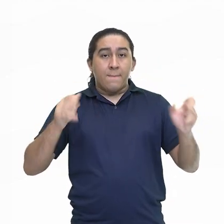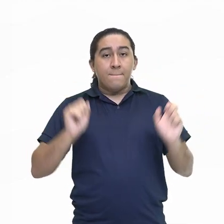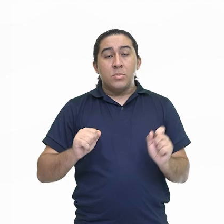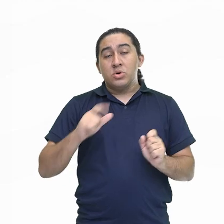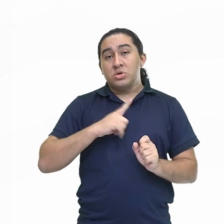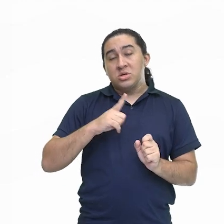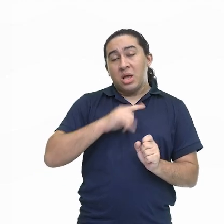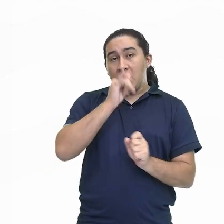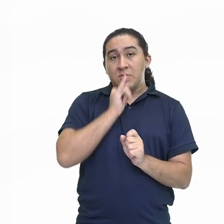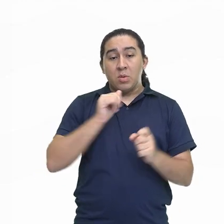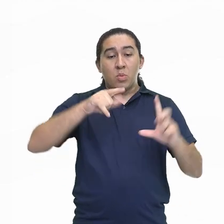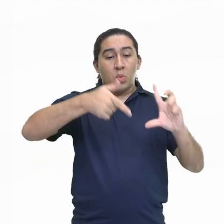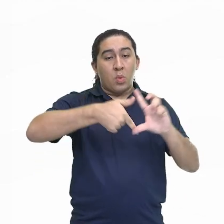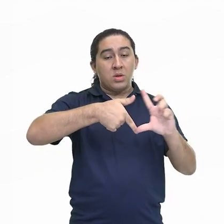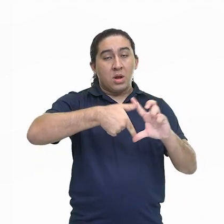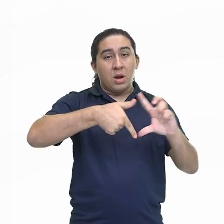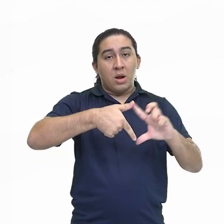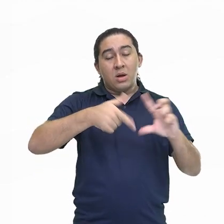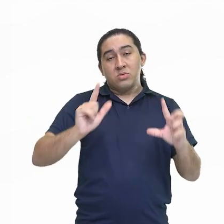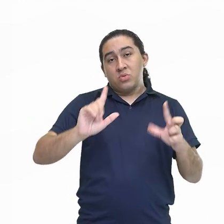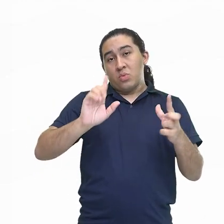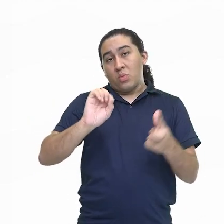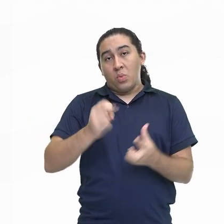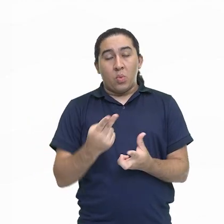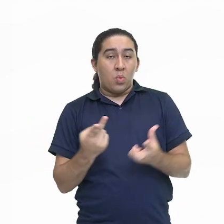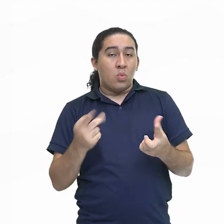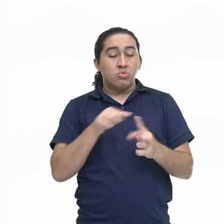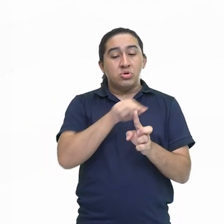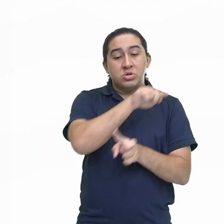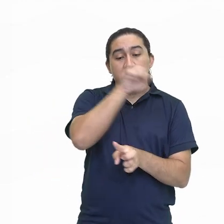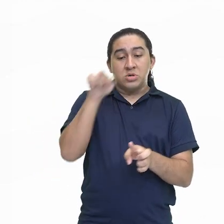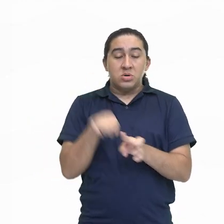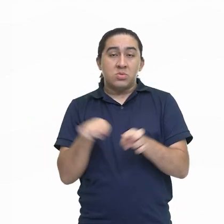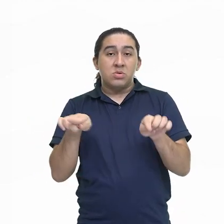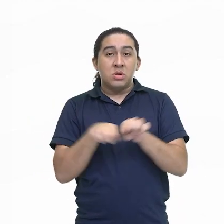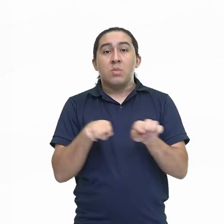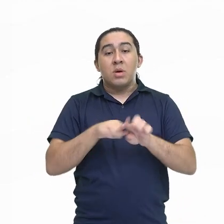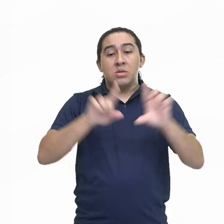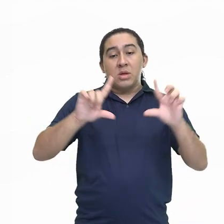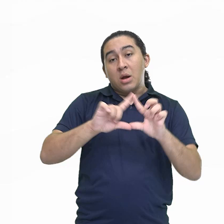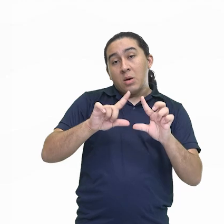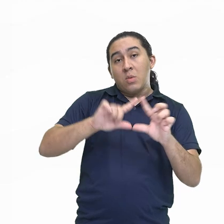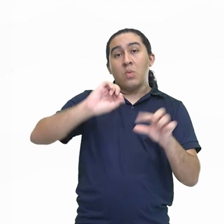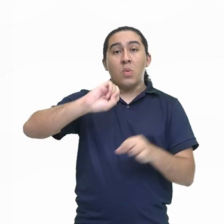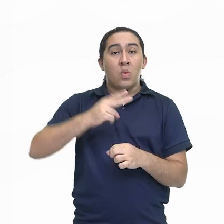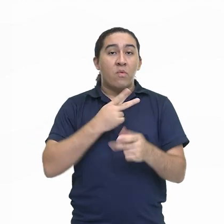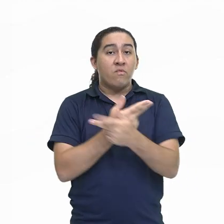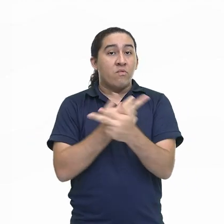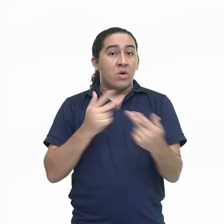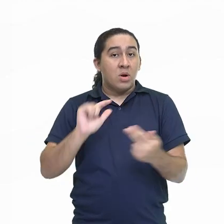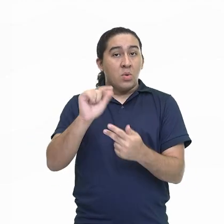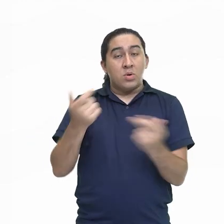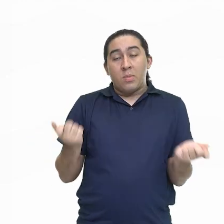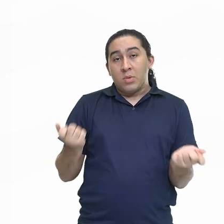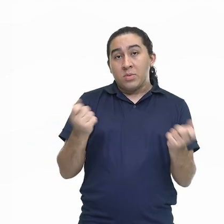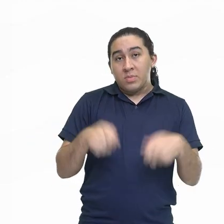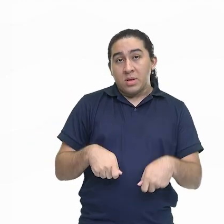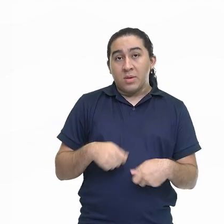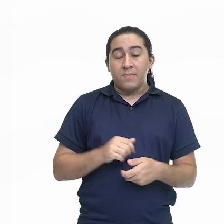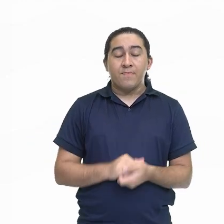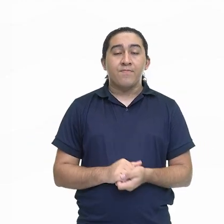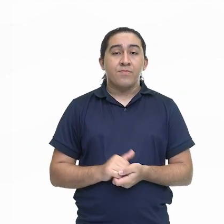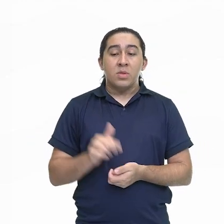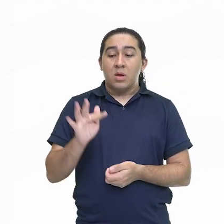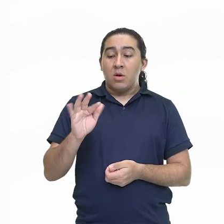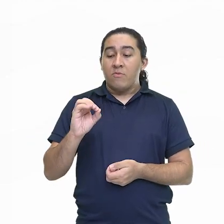como o quadrado, o círculo, o triângulo, e os poliedros e abstratas ou figurativas. Quer dizer, a forma